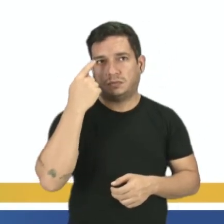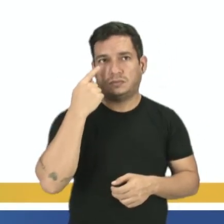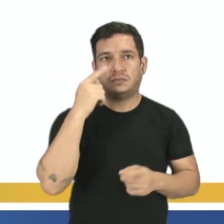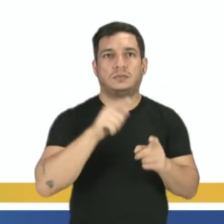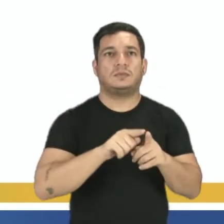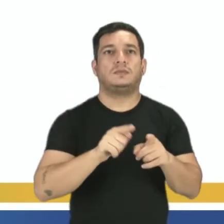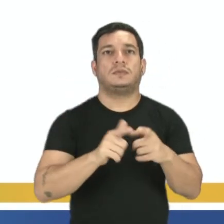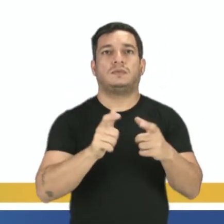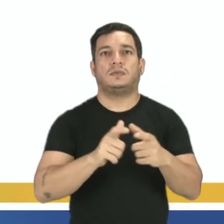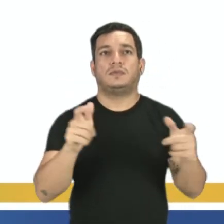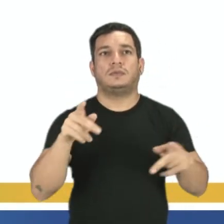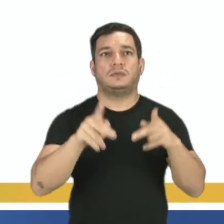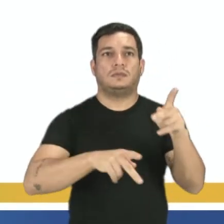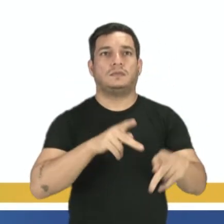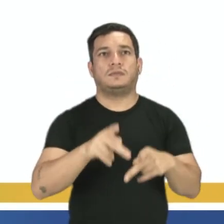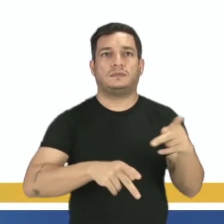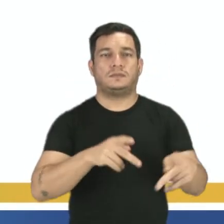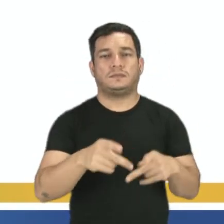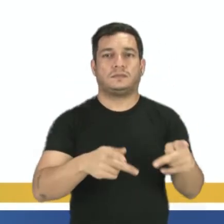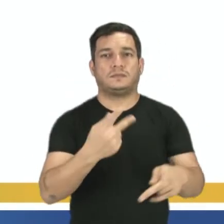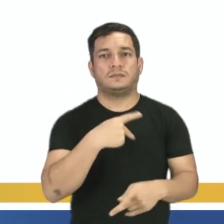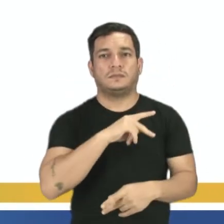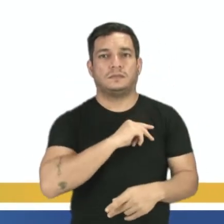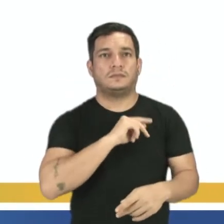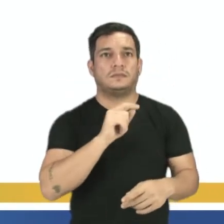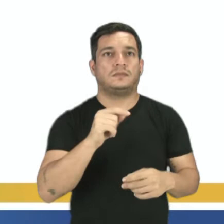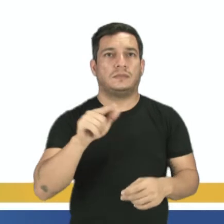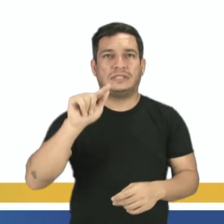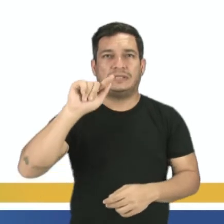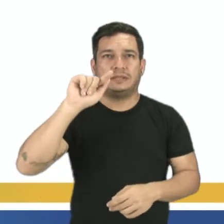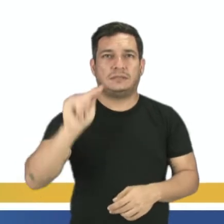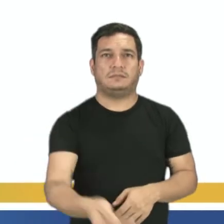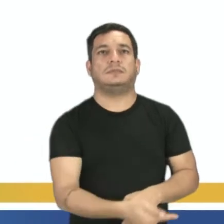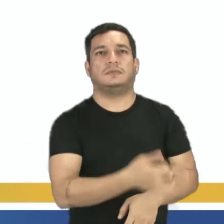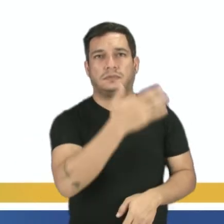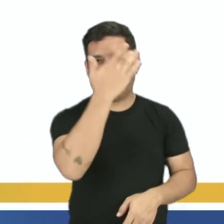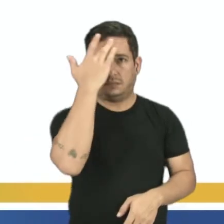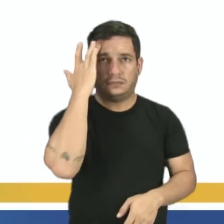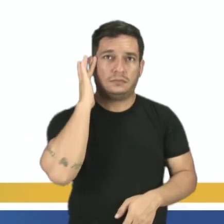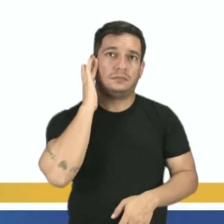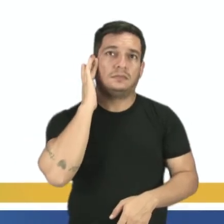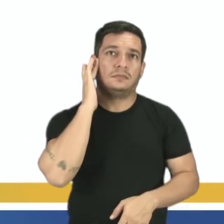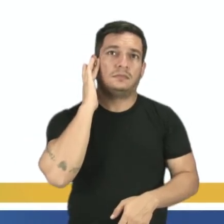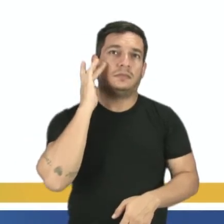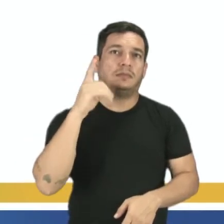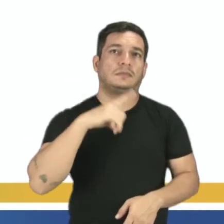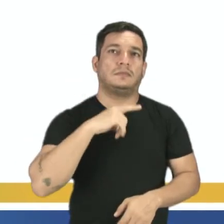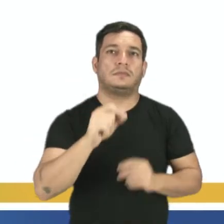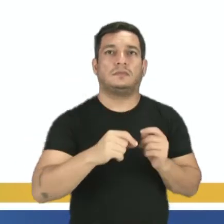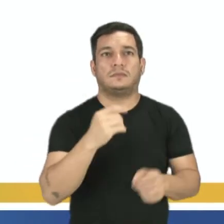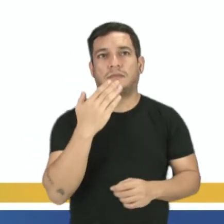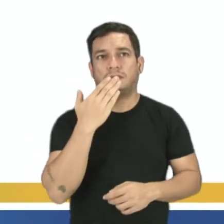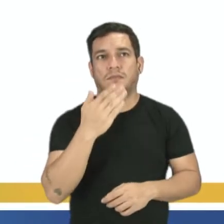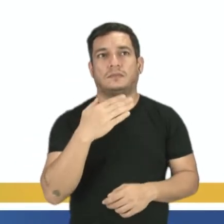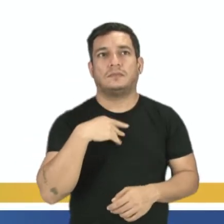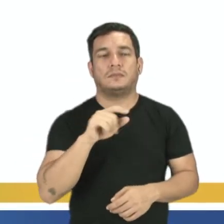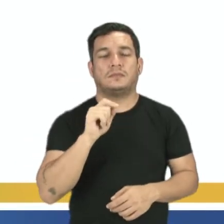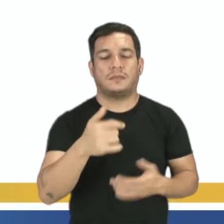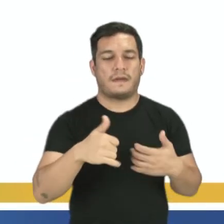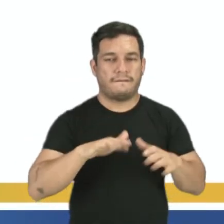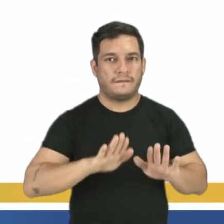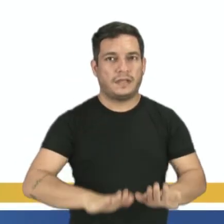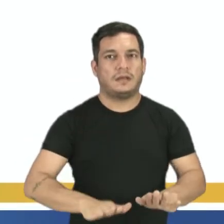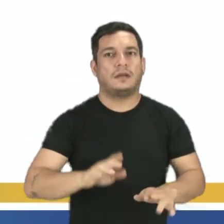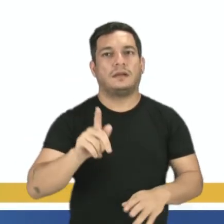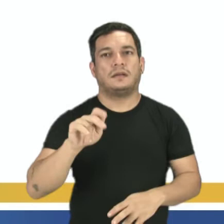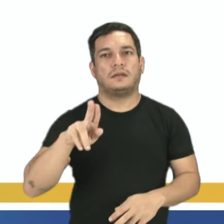anti-espanhol. A grande maioria da população espanhola, a questão de 7 milhões de pessoas que estavam